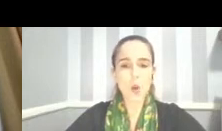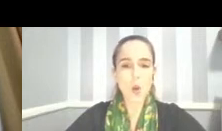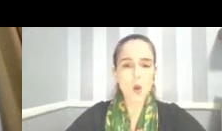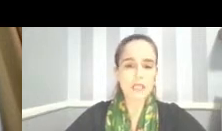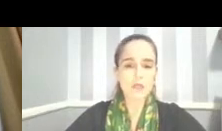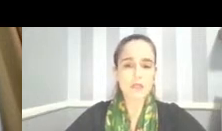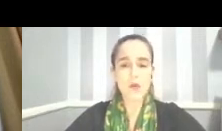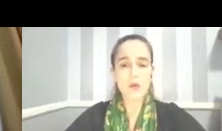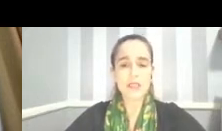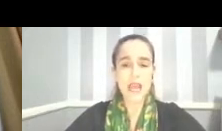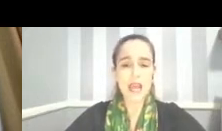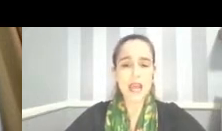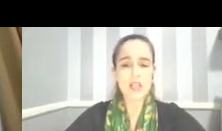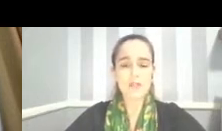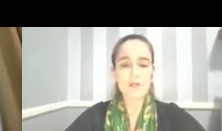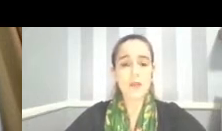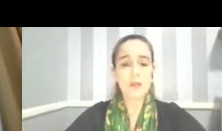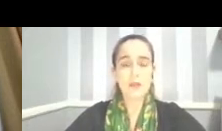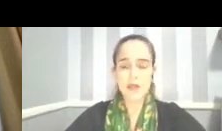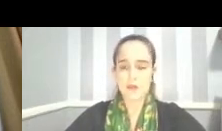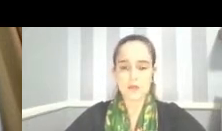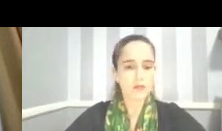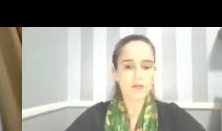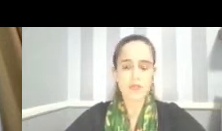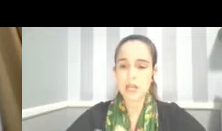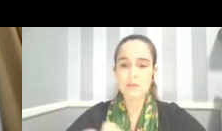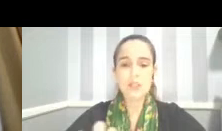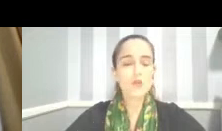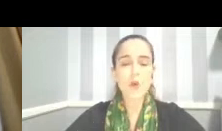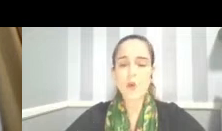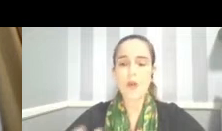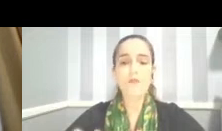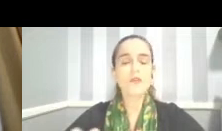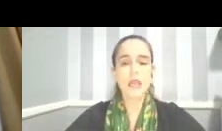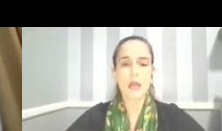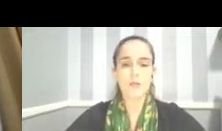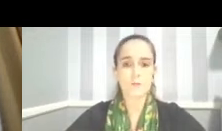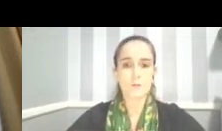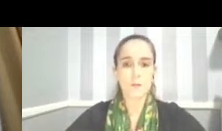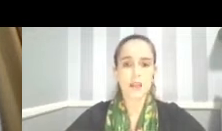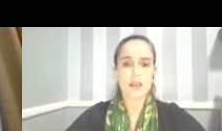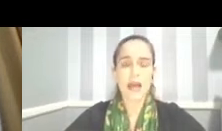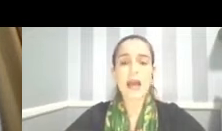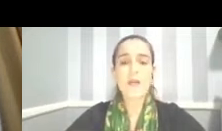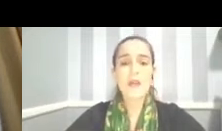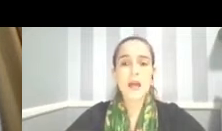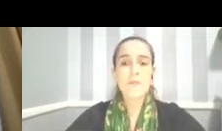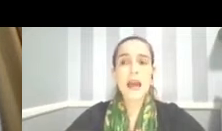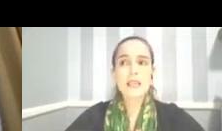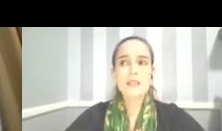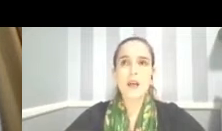está tonta, às vezes inconsciente. Primeiro, você já pediu socorro há muito tempo,